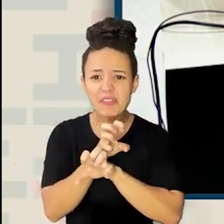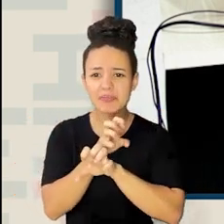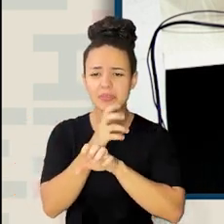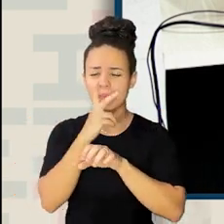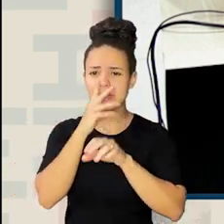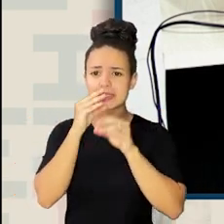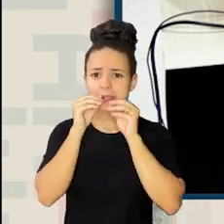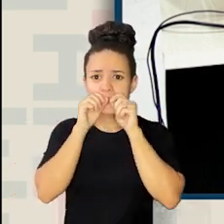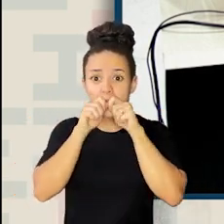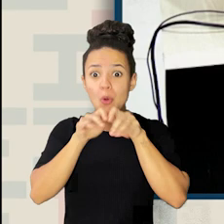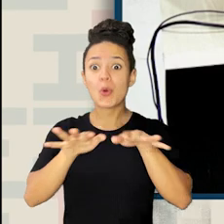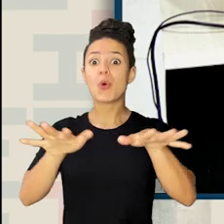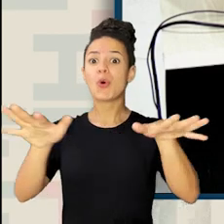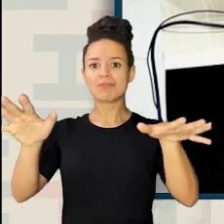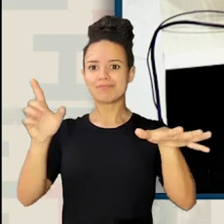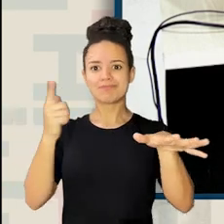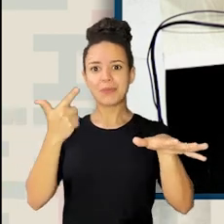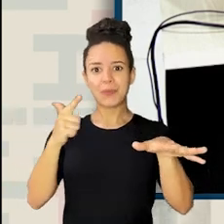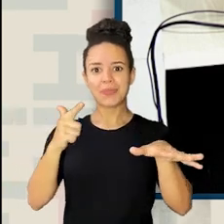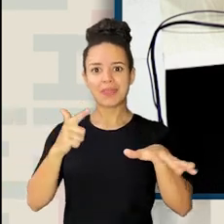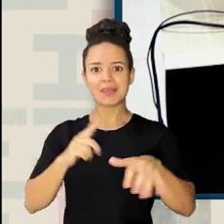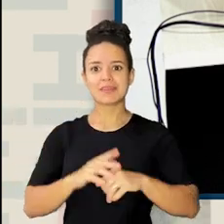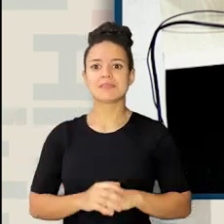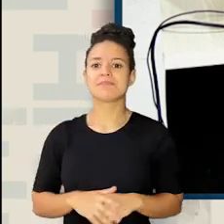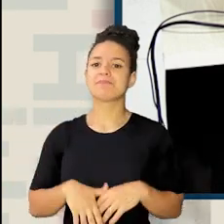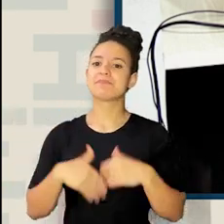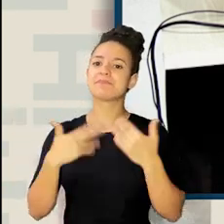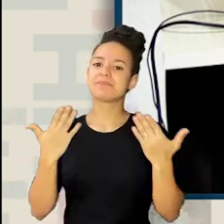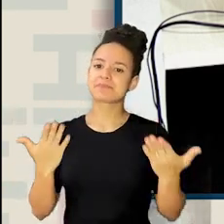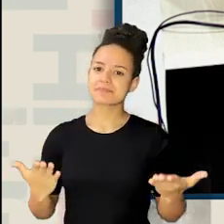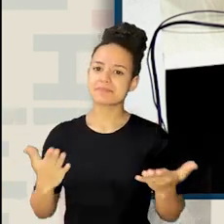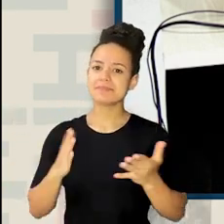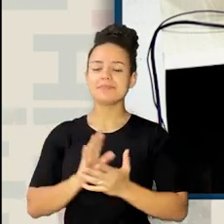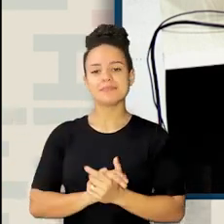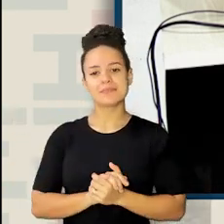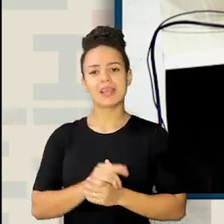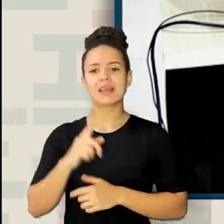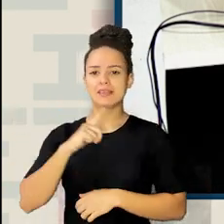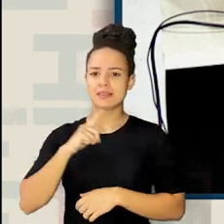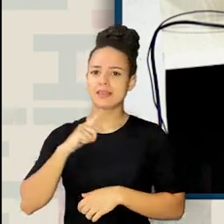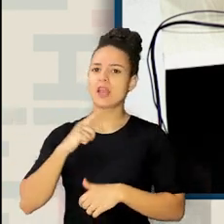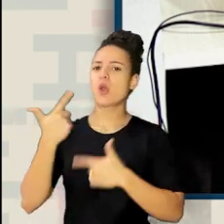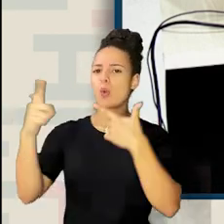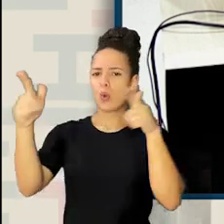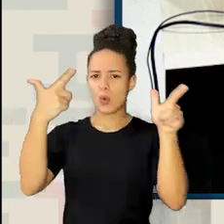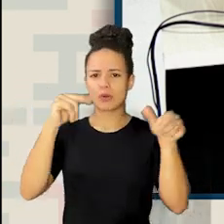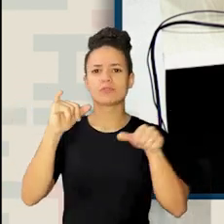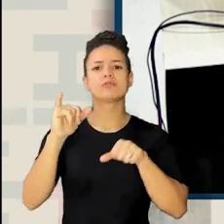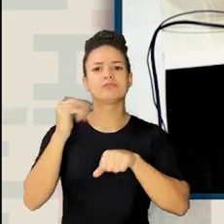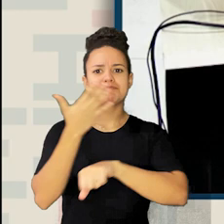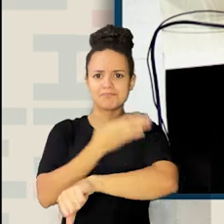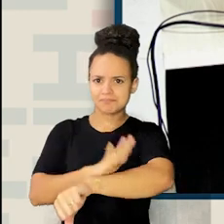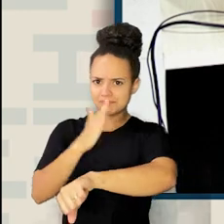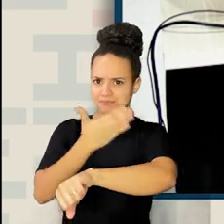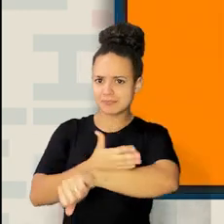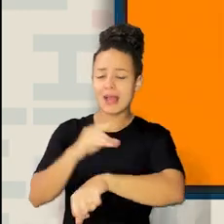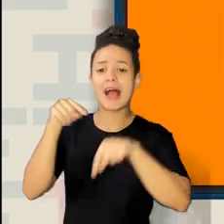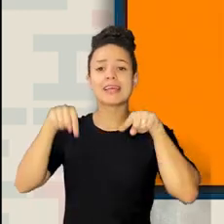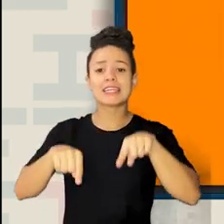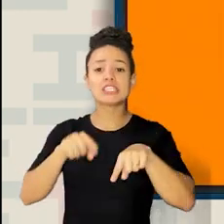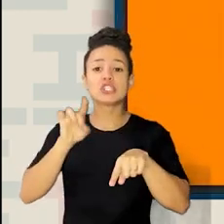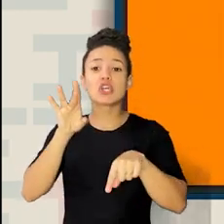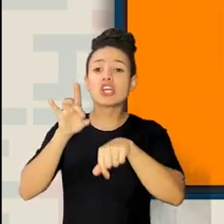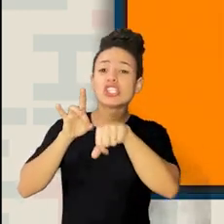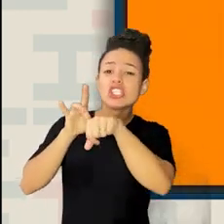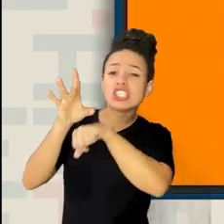vai expandir, né? Então, existem muitos outros exercícios, tá, gente? Eu estou dando só algumas